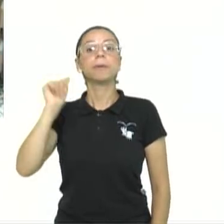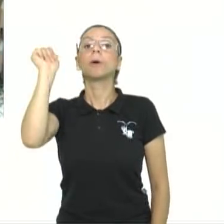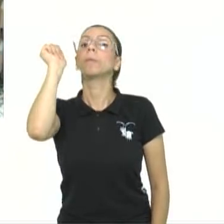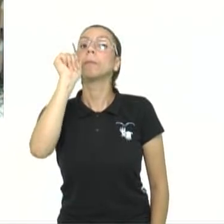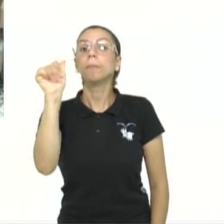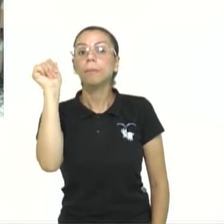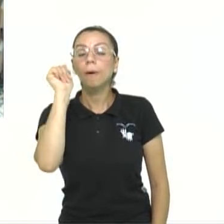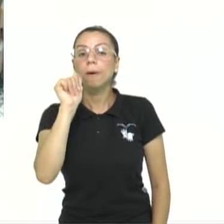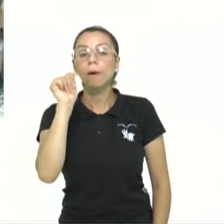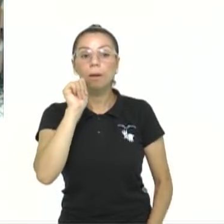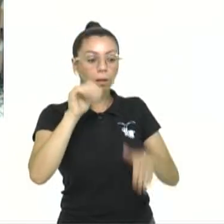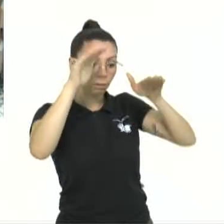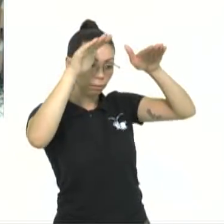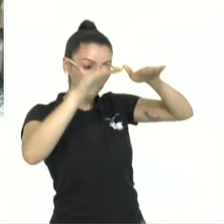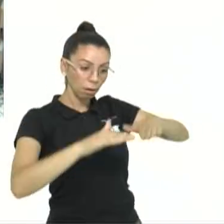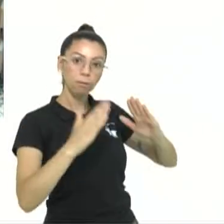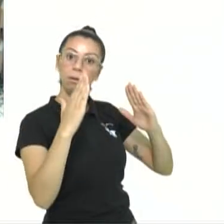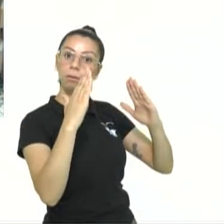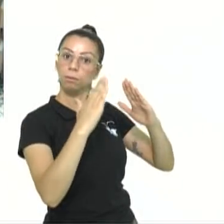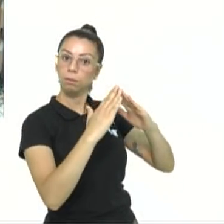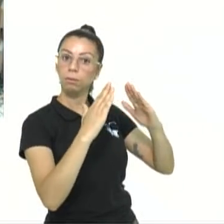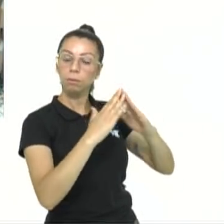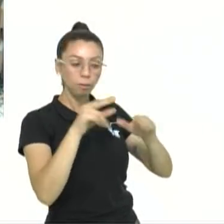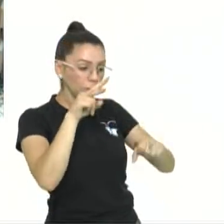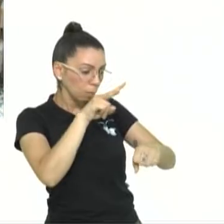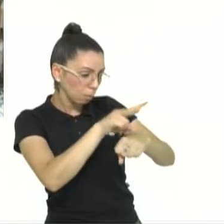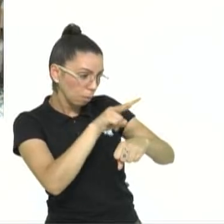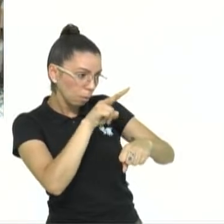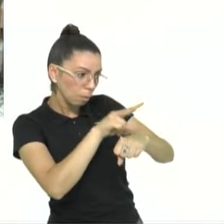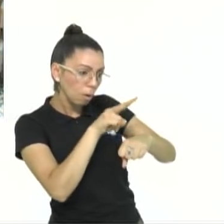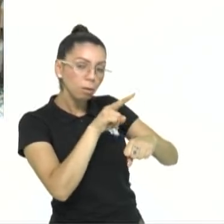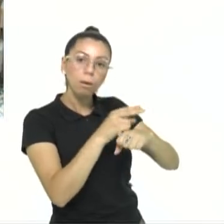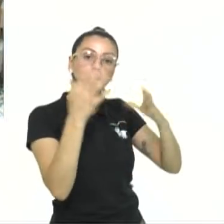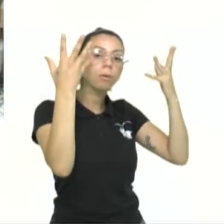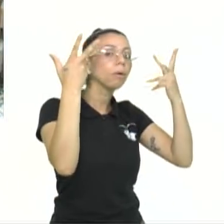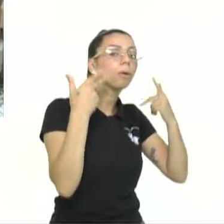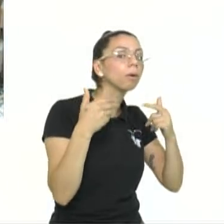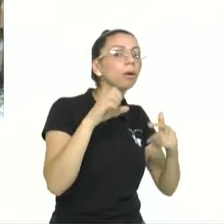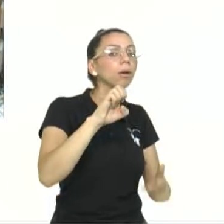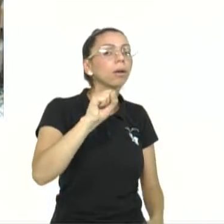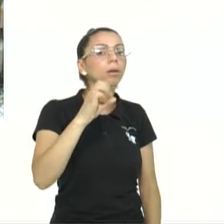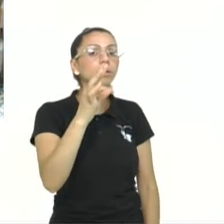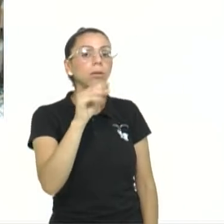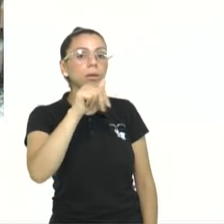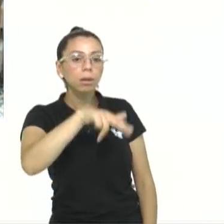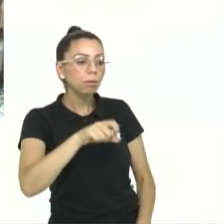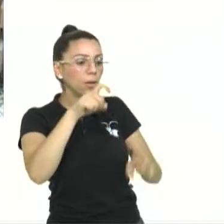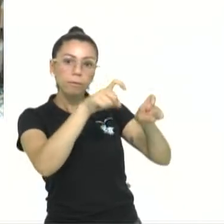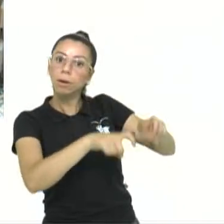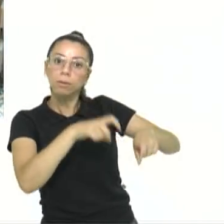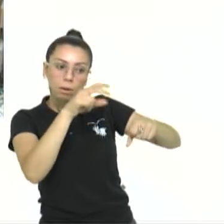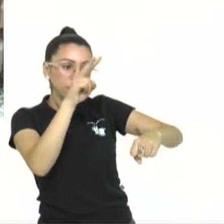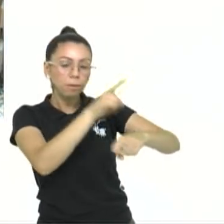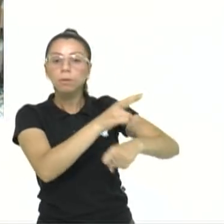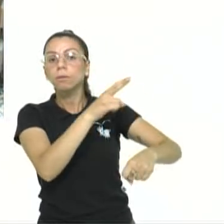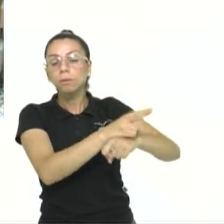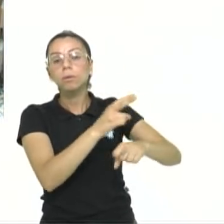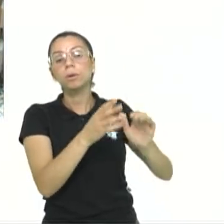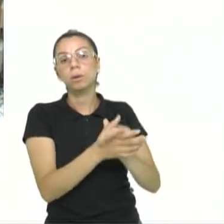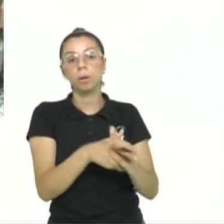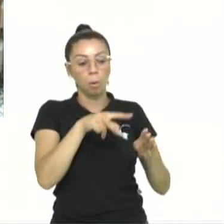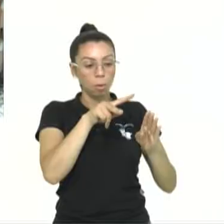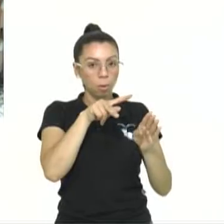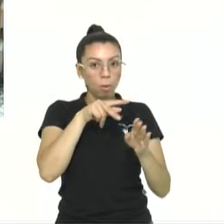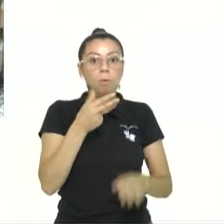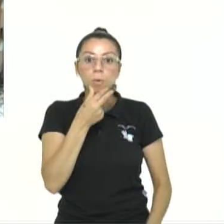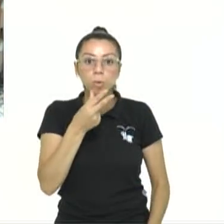mulheres, elas ficavam nas estâncias. Elas ficavam cuidando das estâncias. O que são as estâncias? As fazendas, de onde saíam